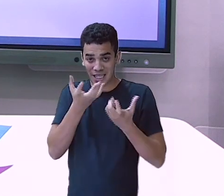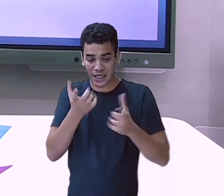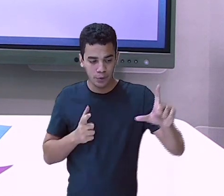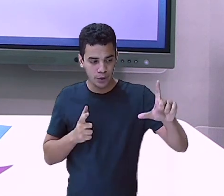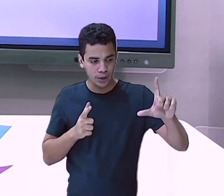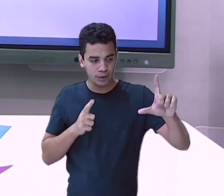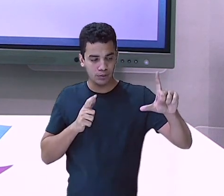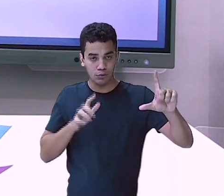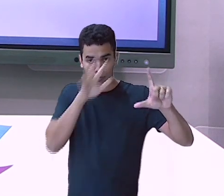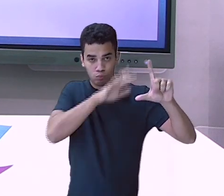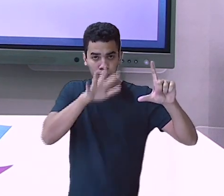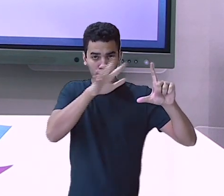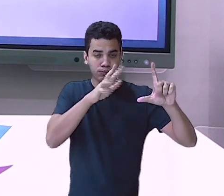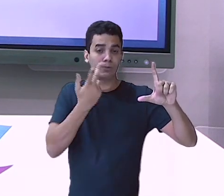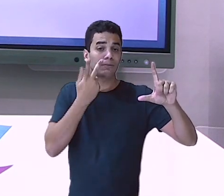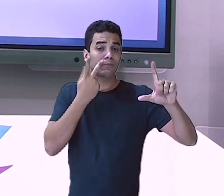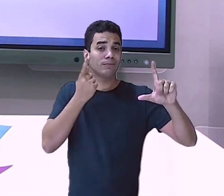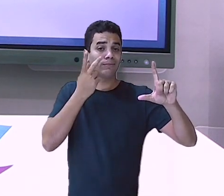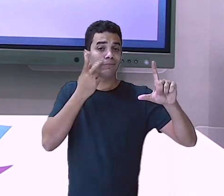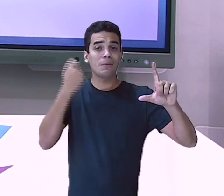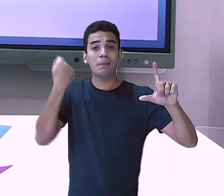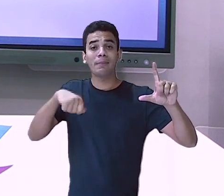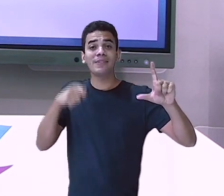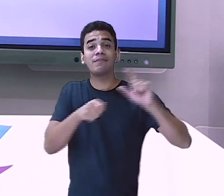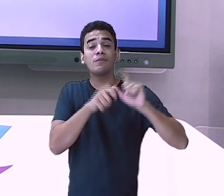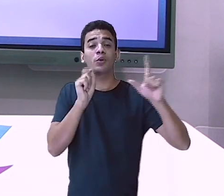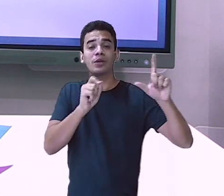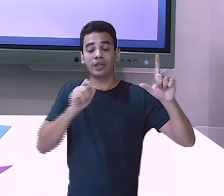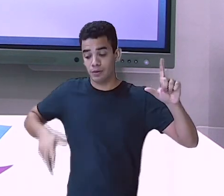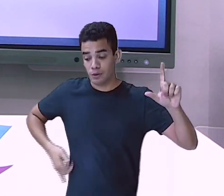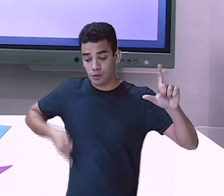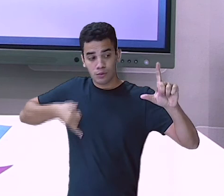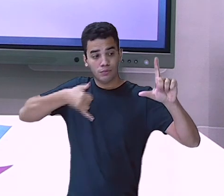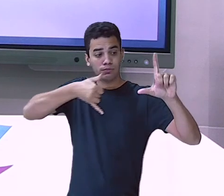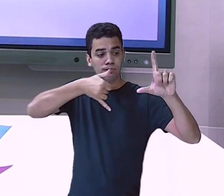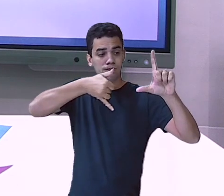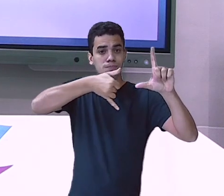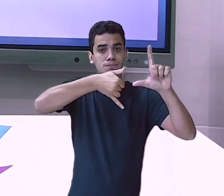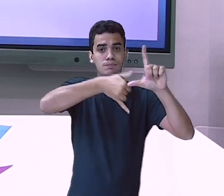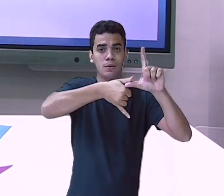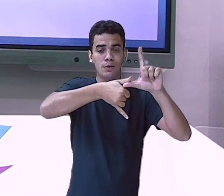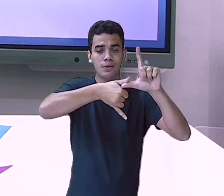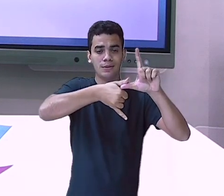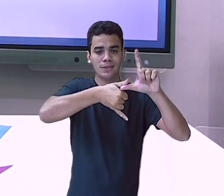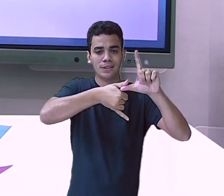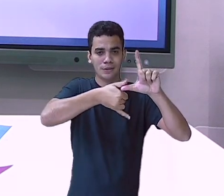SMED-GV, basta apontar a câmera do seu celular para a imagem que aparece no